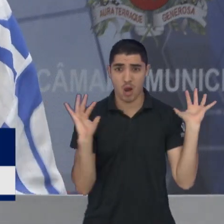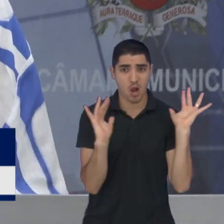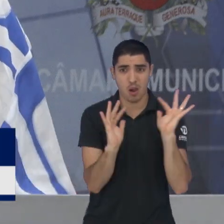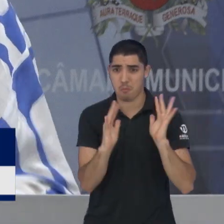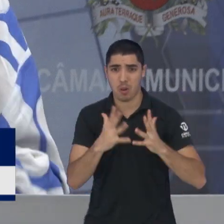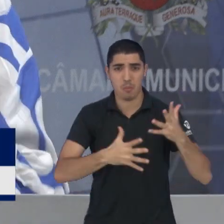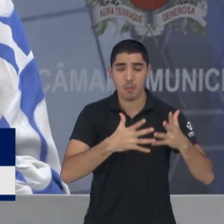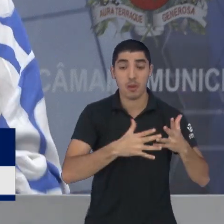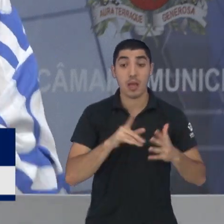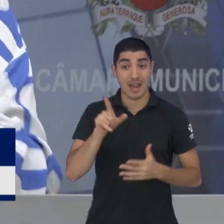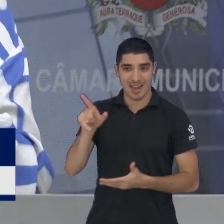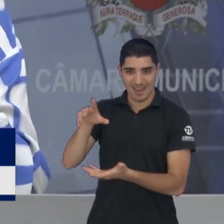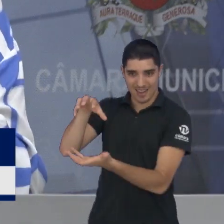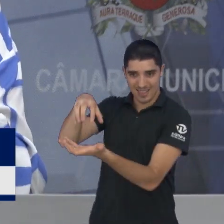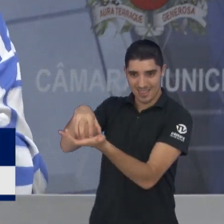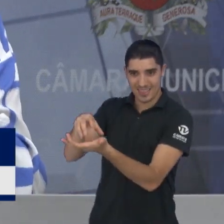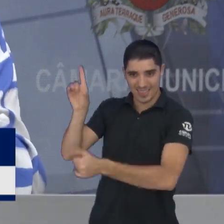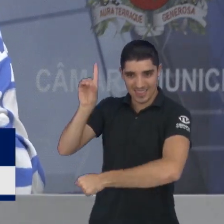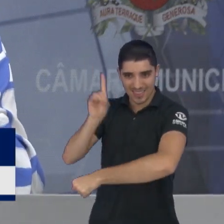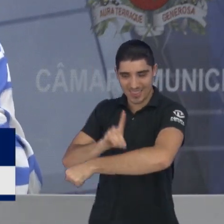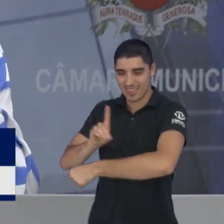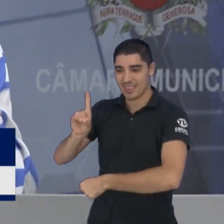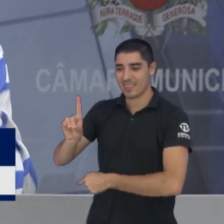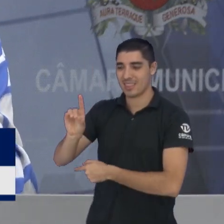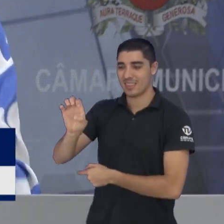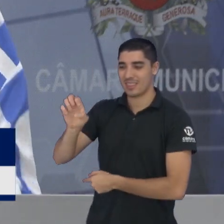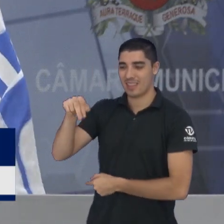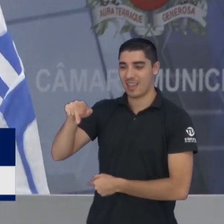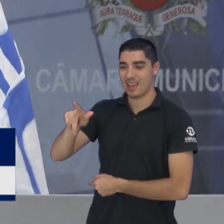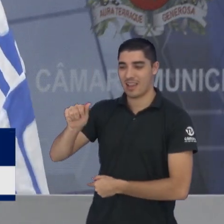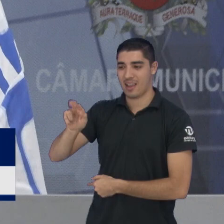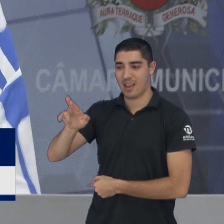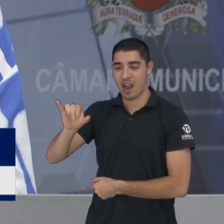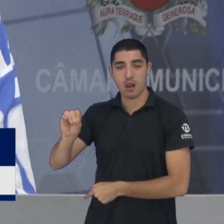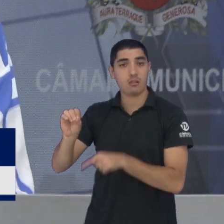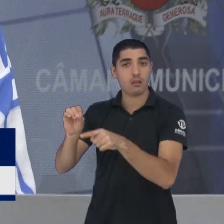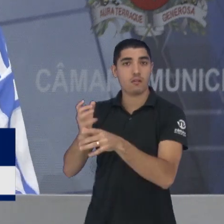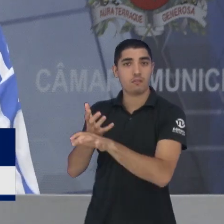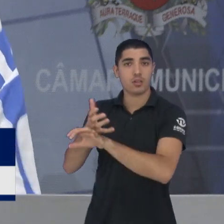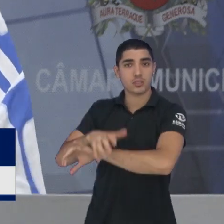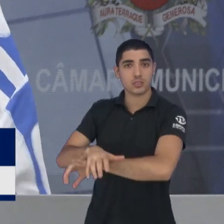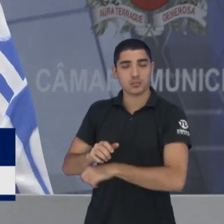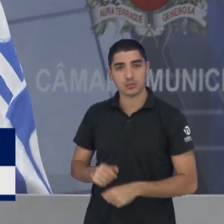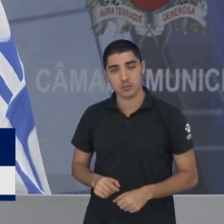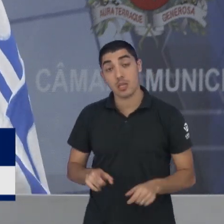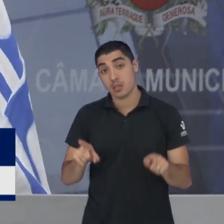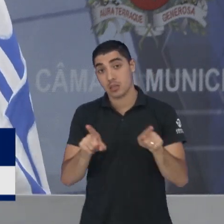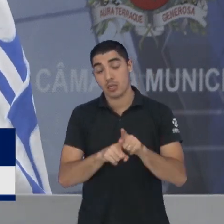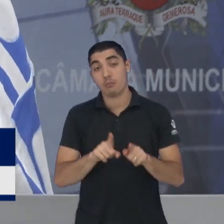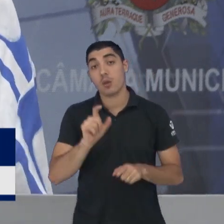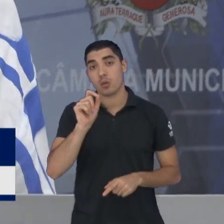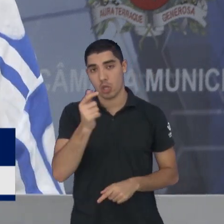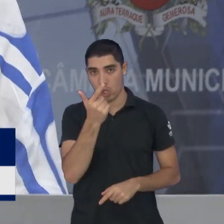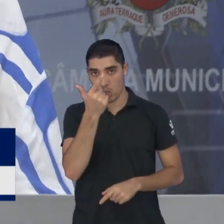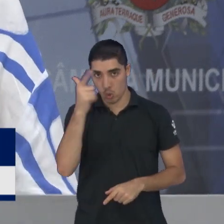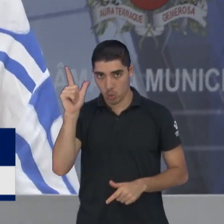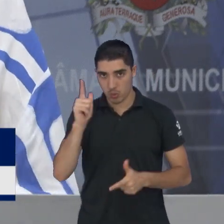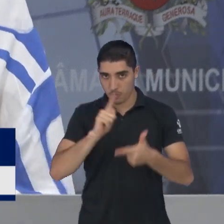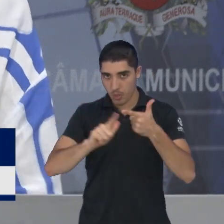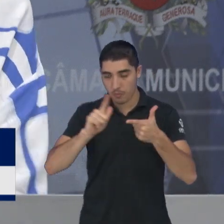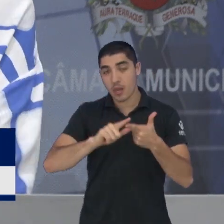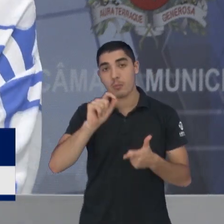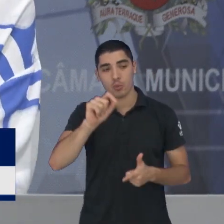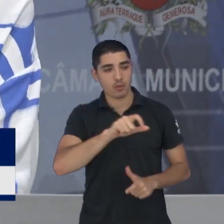vazio. Isso é uma parte. Outra parte é a retaguarda. A retaguarda foi